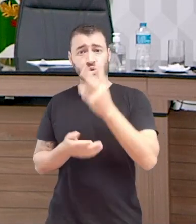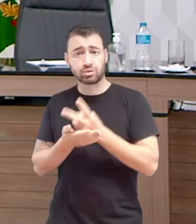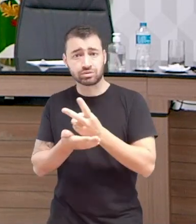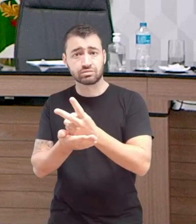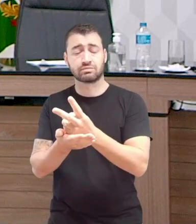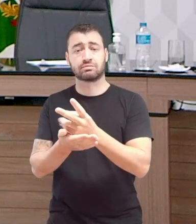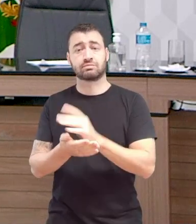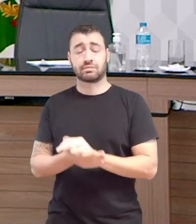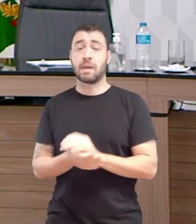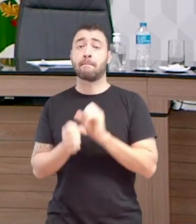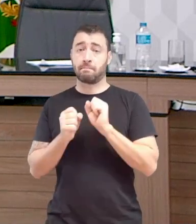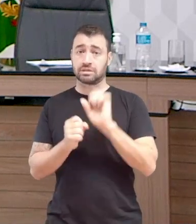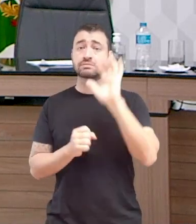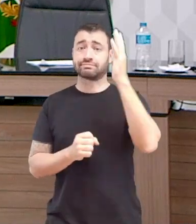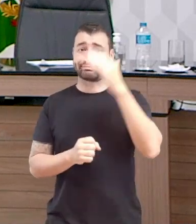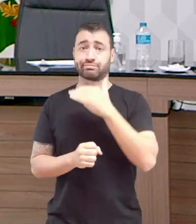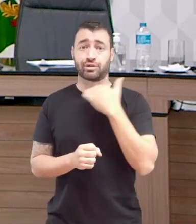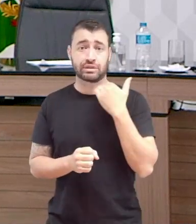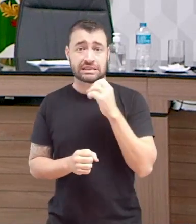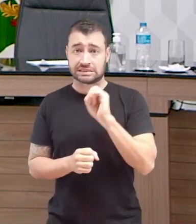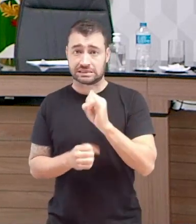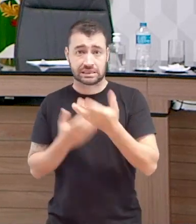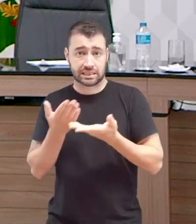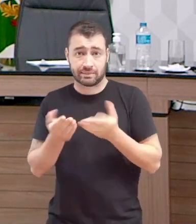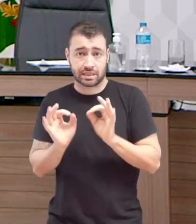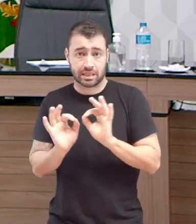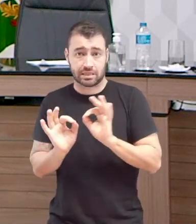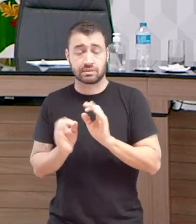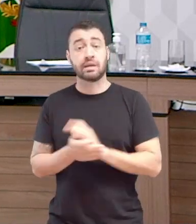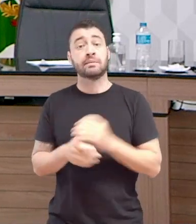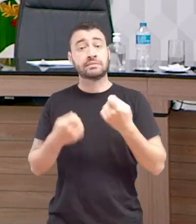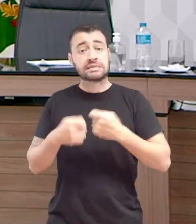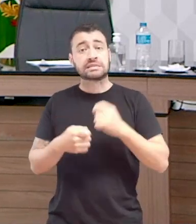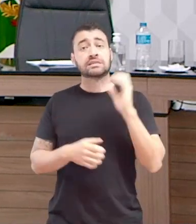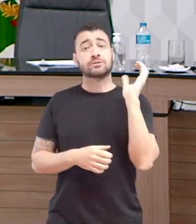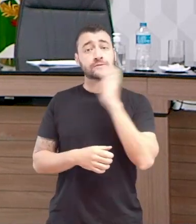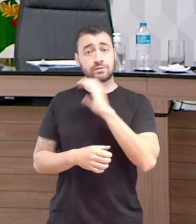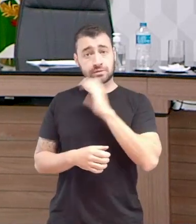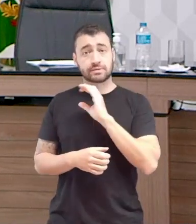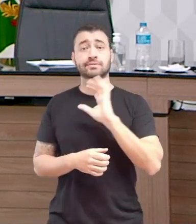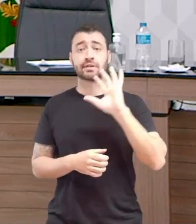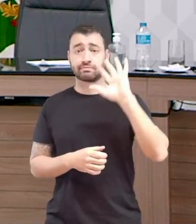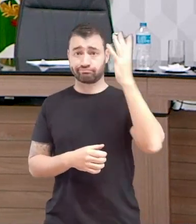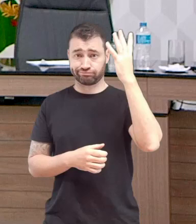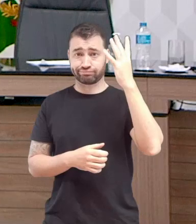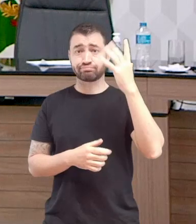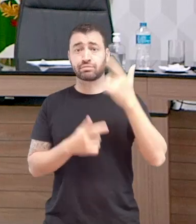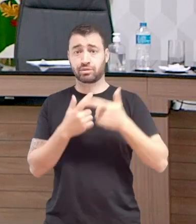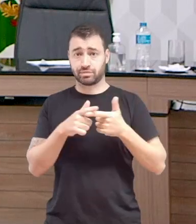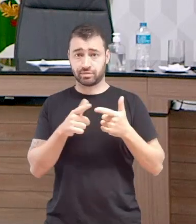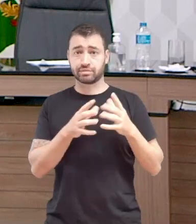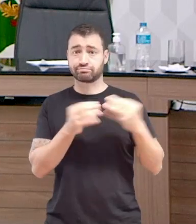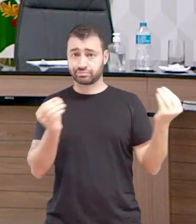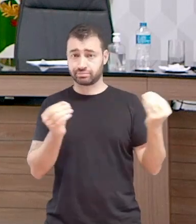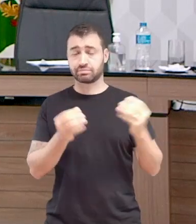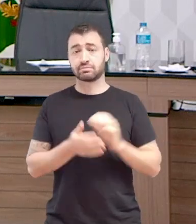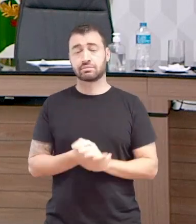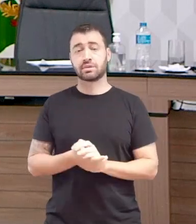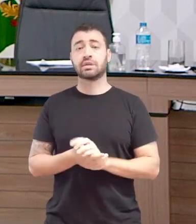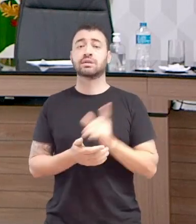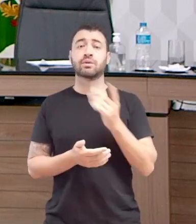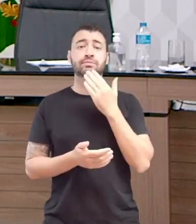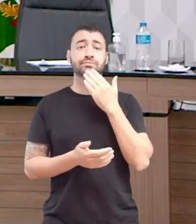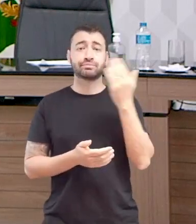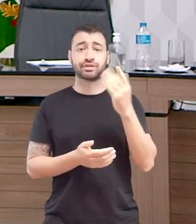sobrevivendo então o risco iminente de morte e que a gente precisa com urgência resolver essa situação